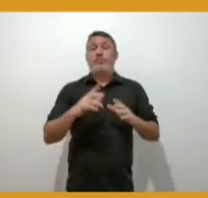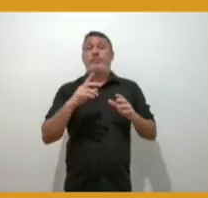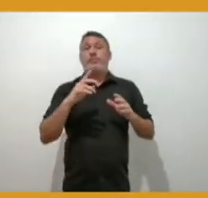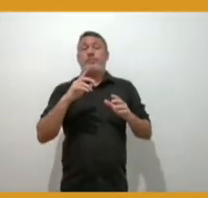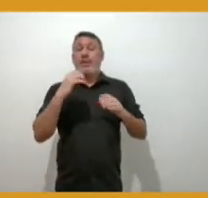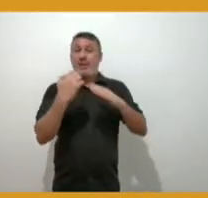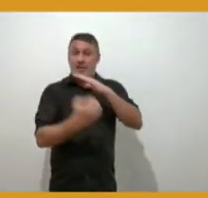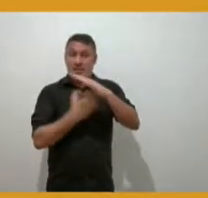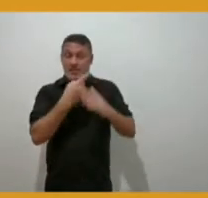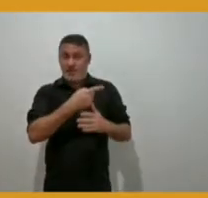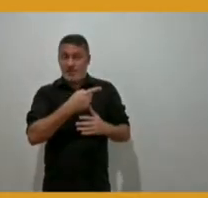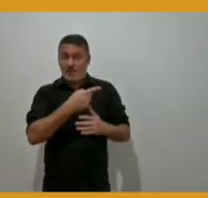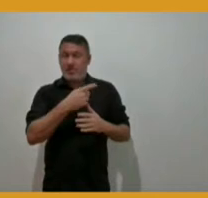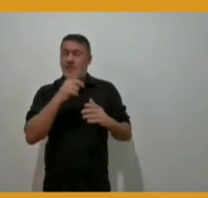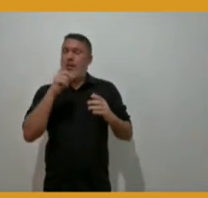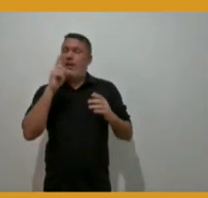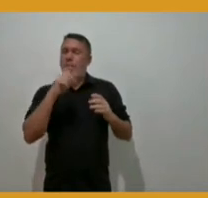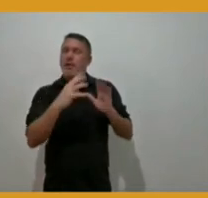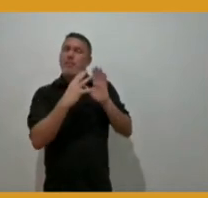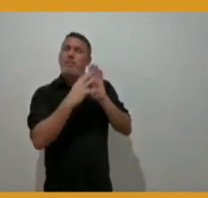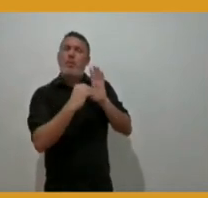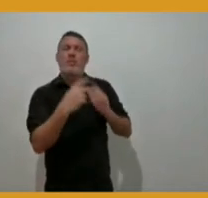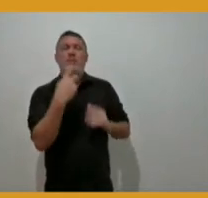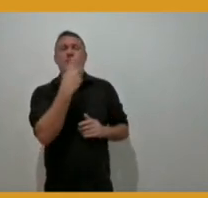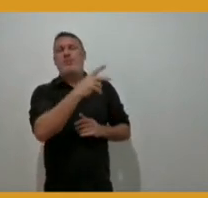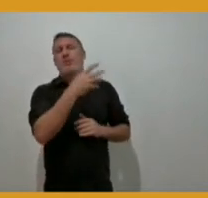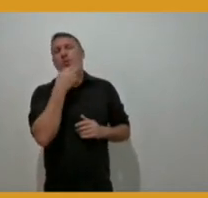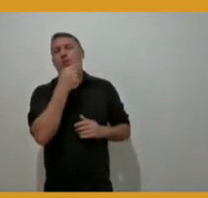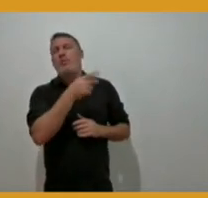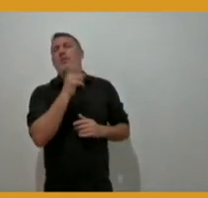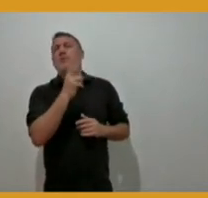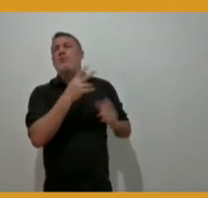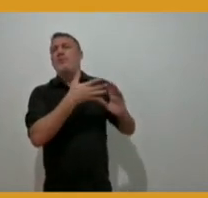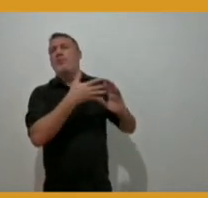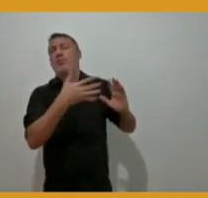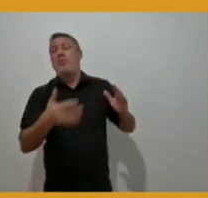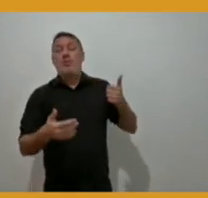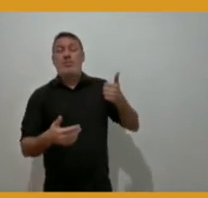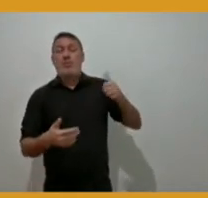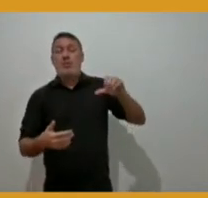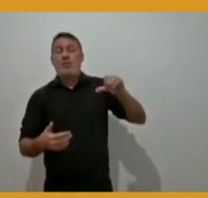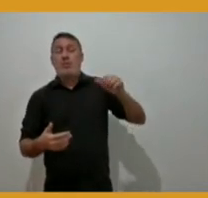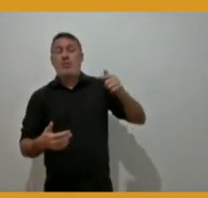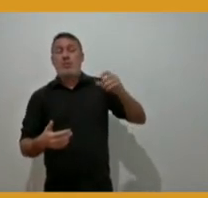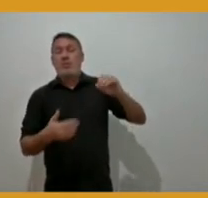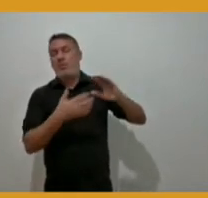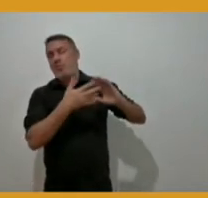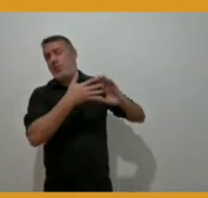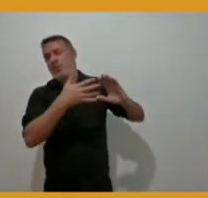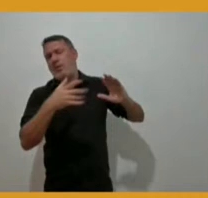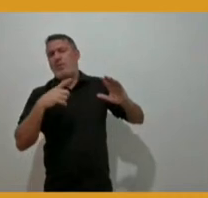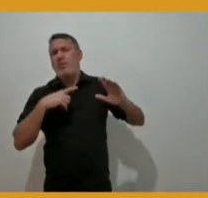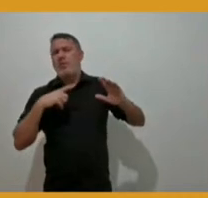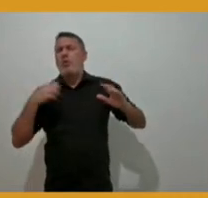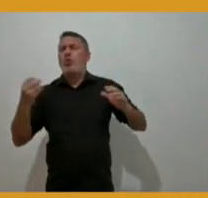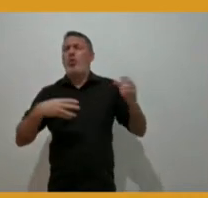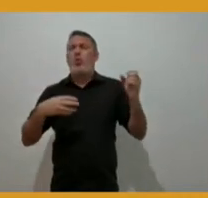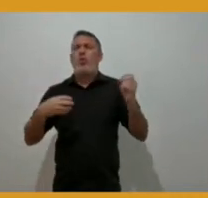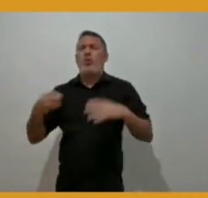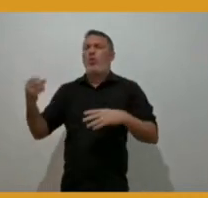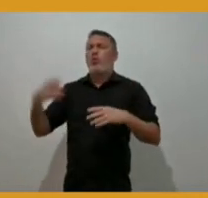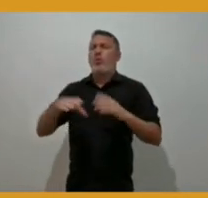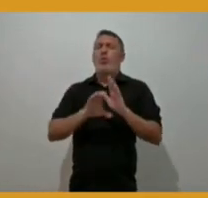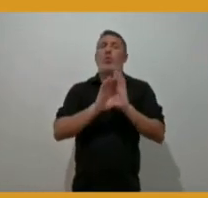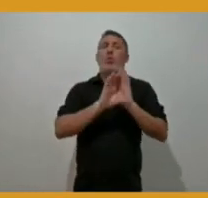um empresário que, desde os anos 70, trabalhou com os mais modernos conceitos de